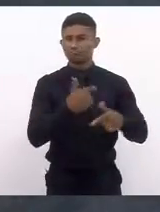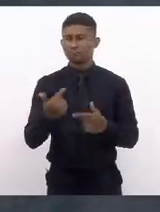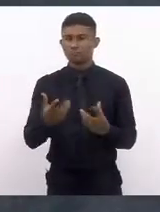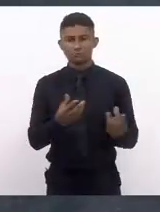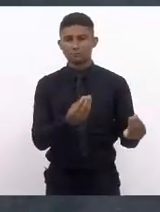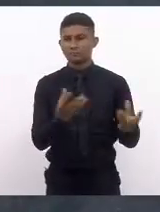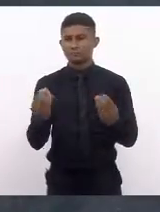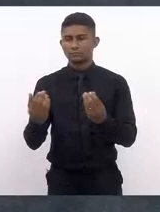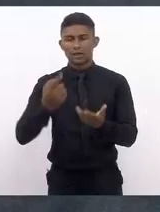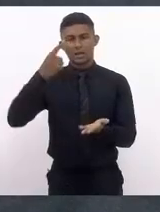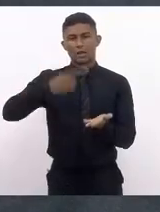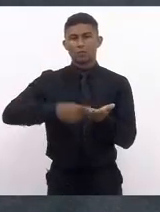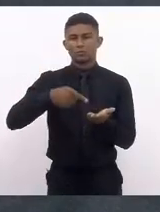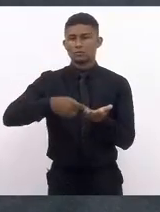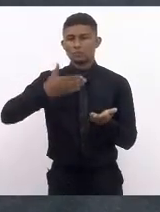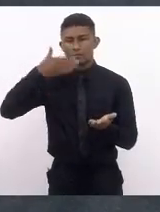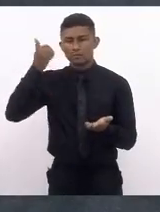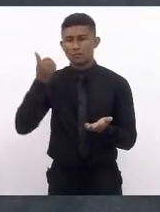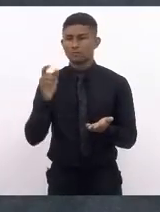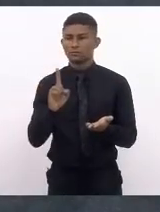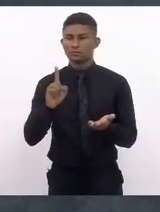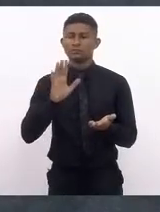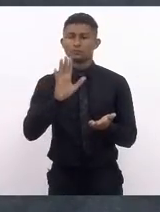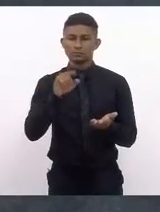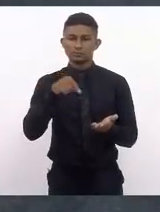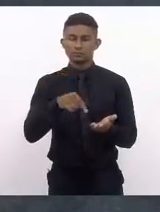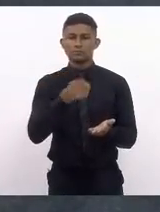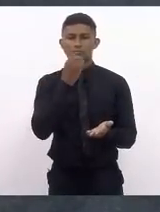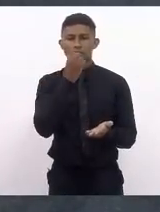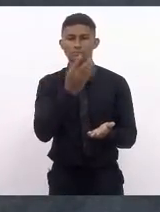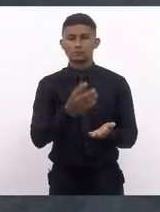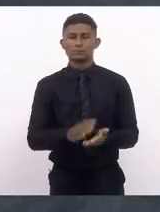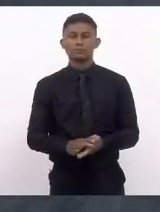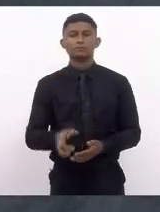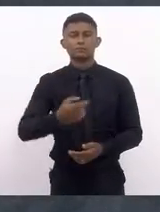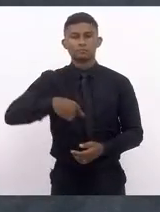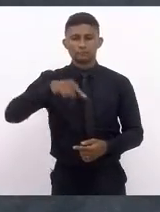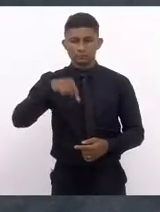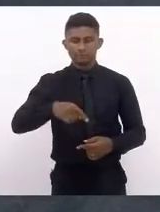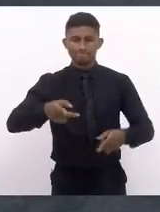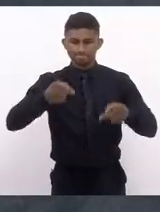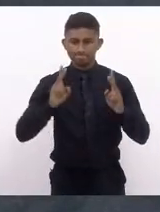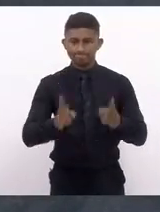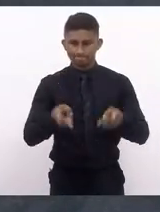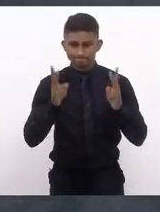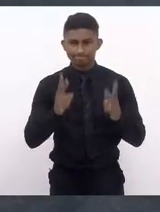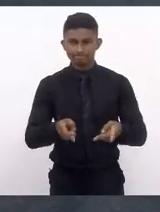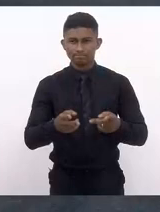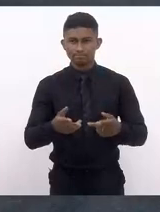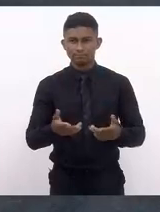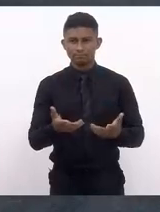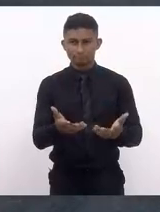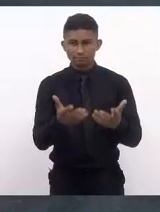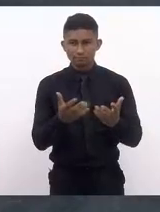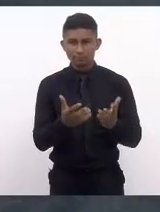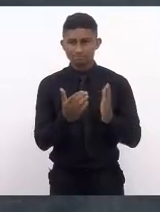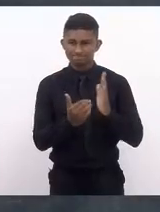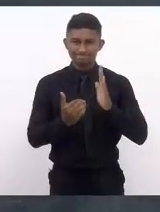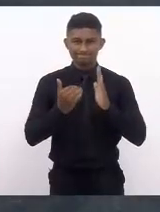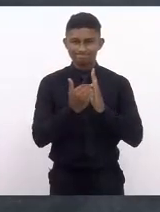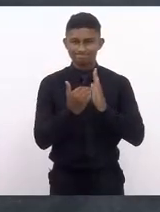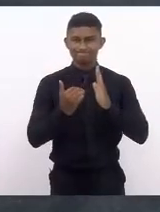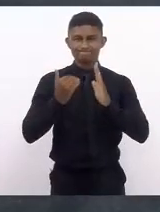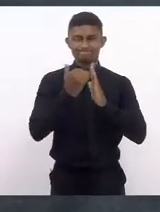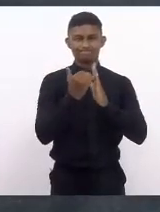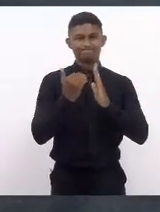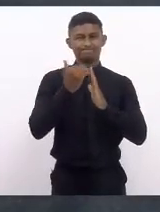melhor acordo mas ela acordo possível E aí com nós temos aqui para buscar cada vez mais a